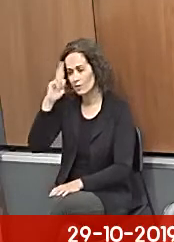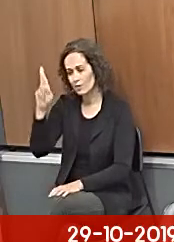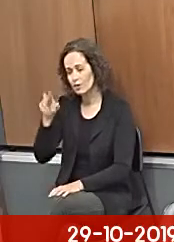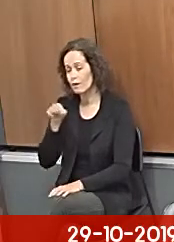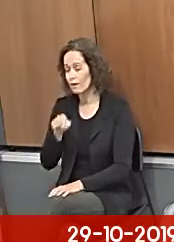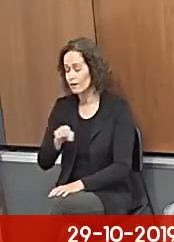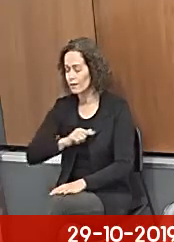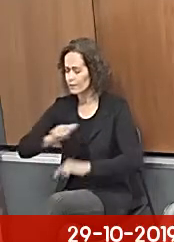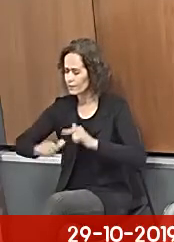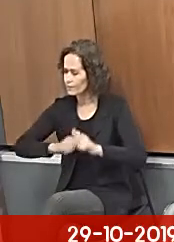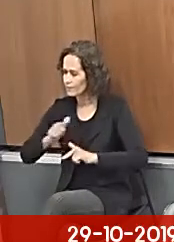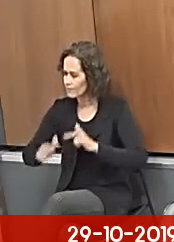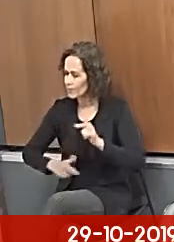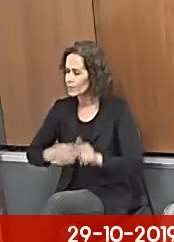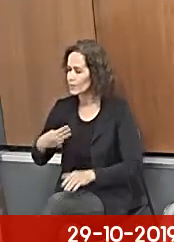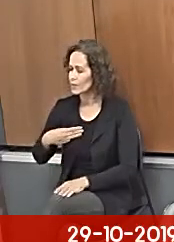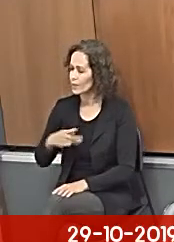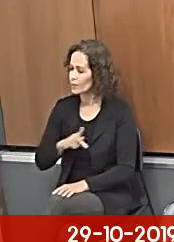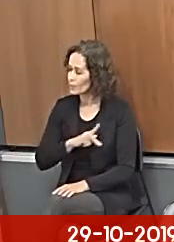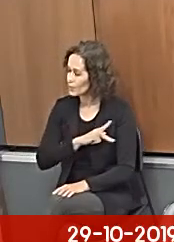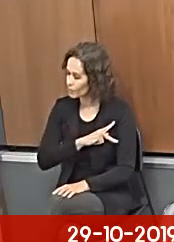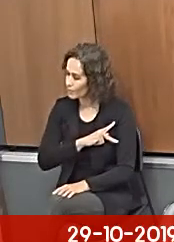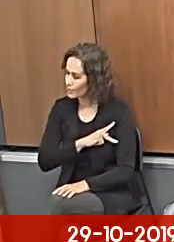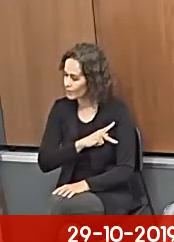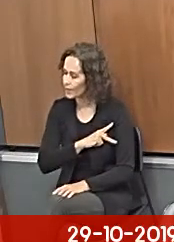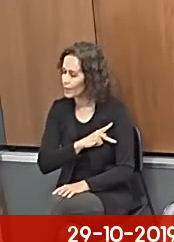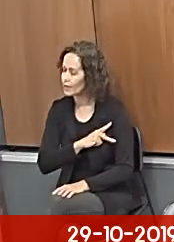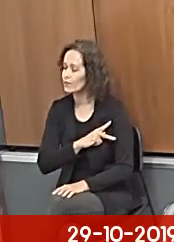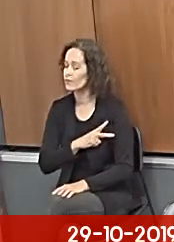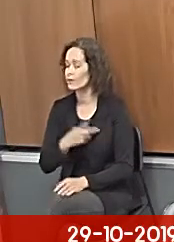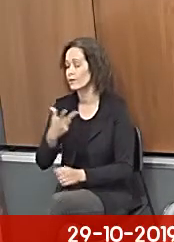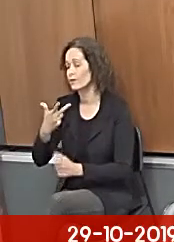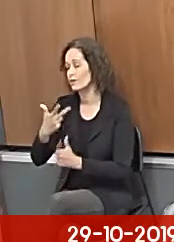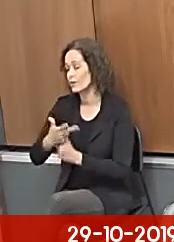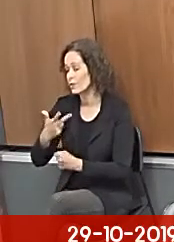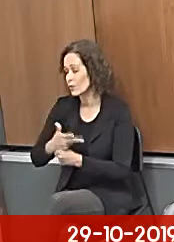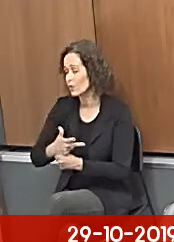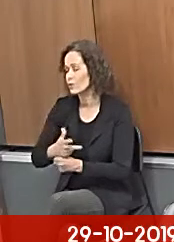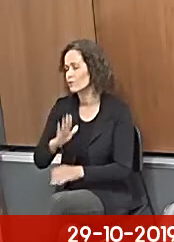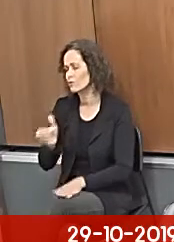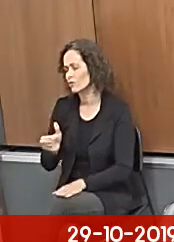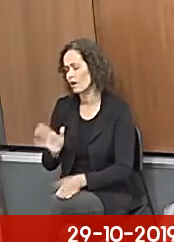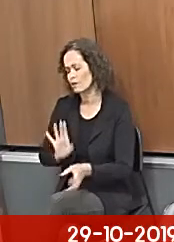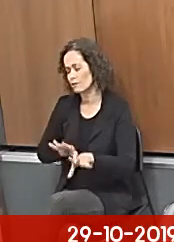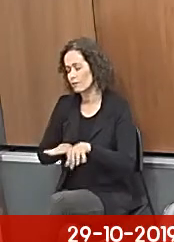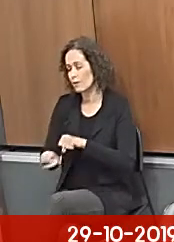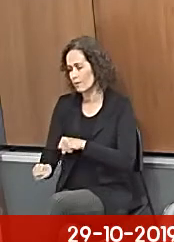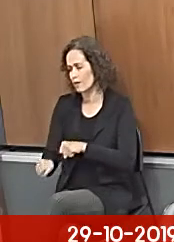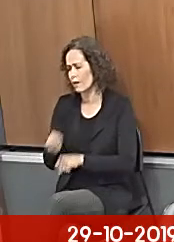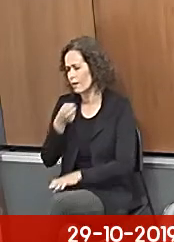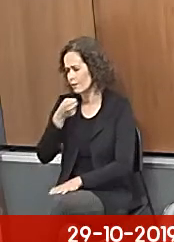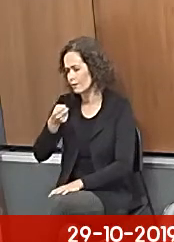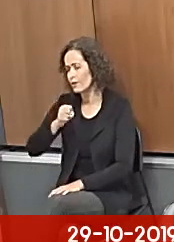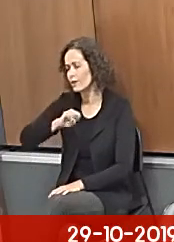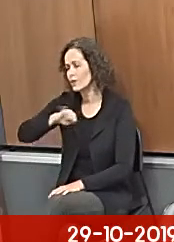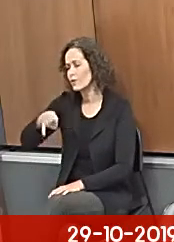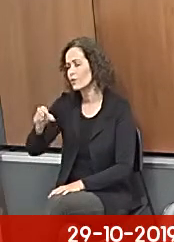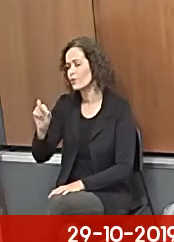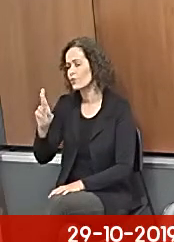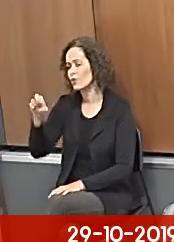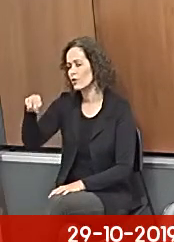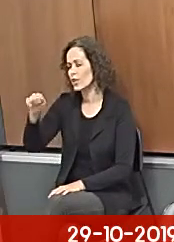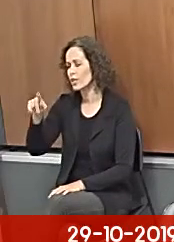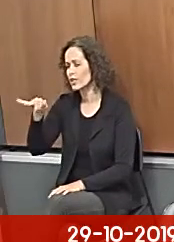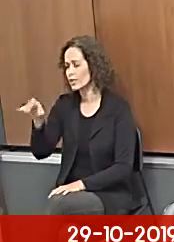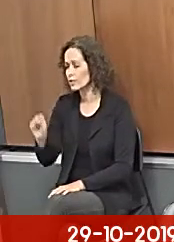tempo no Ministério Público, com o terceiro setor, e é jornalista de formação também, para ajudar a gente em alguns contatos. A gente consegue,